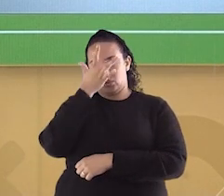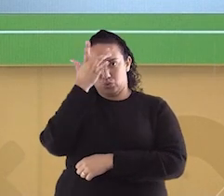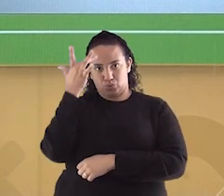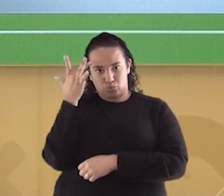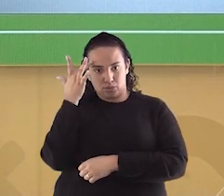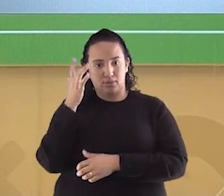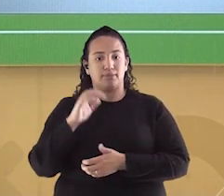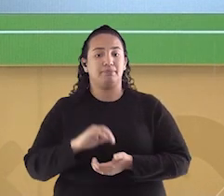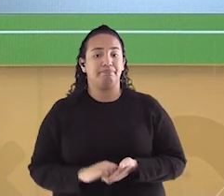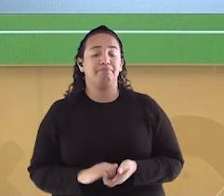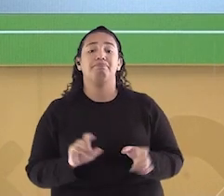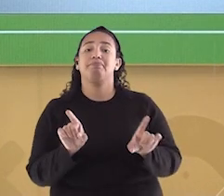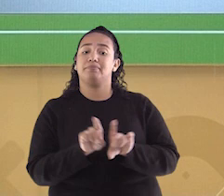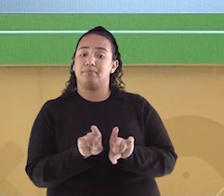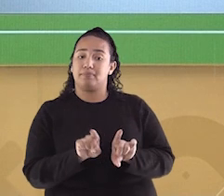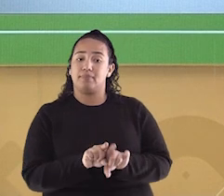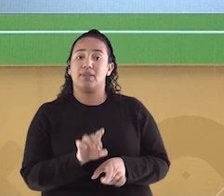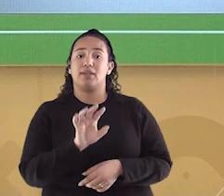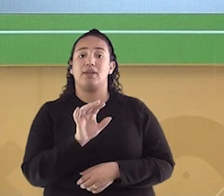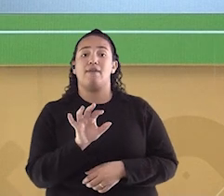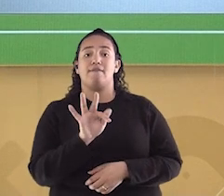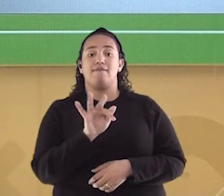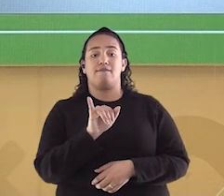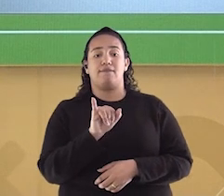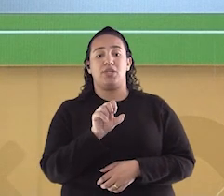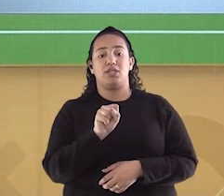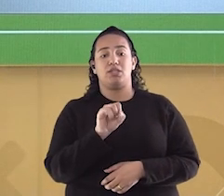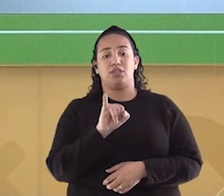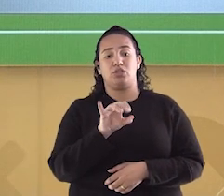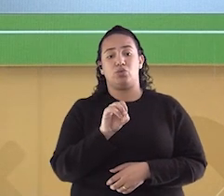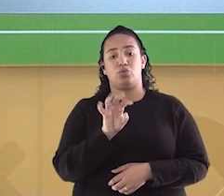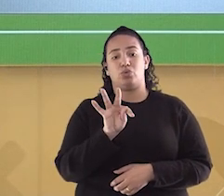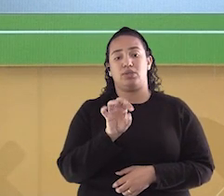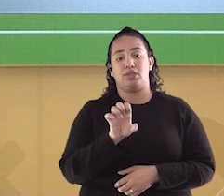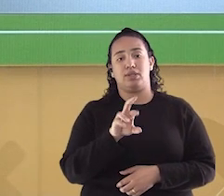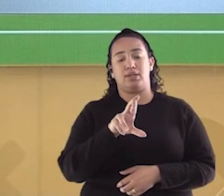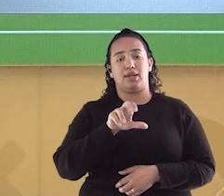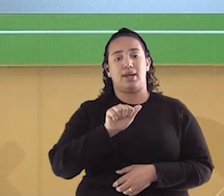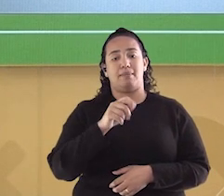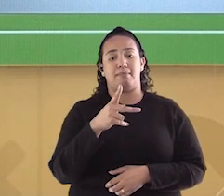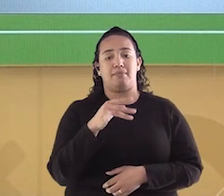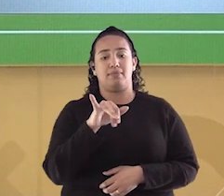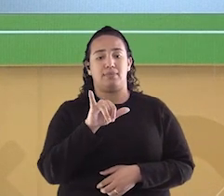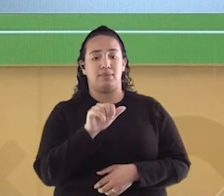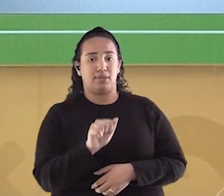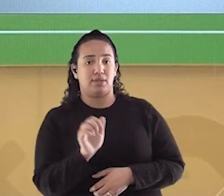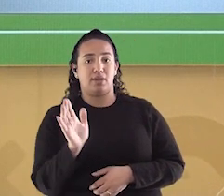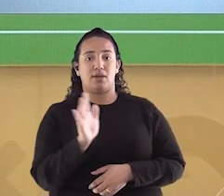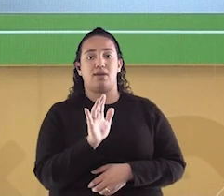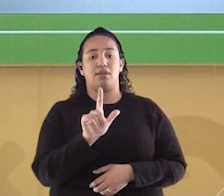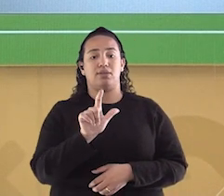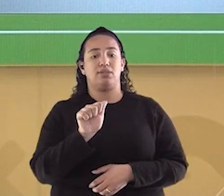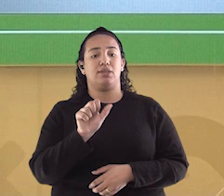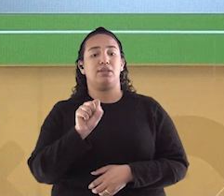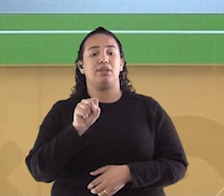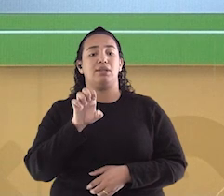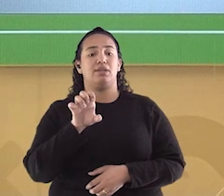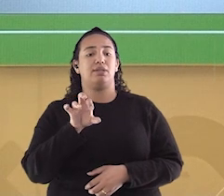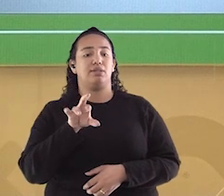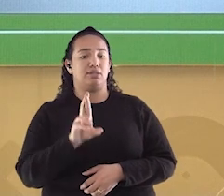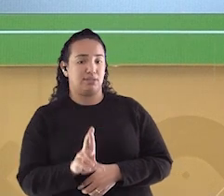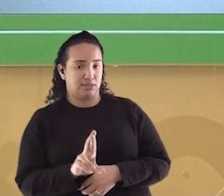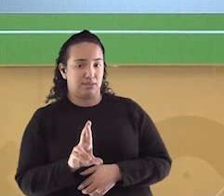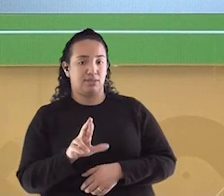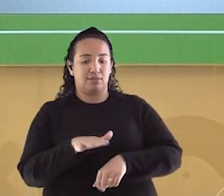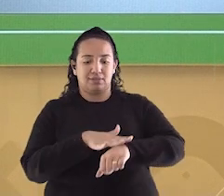E a fisioterapia, a laser, usa a radiação para acelerar a regeneração de tecidos e sua cicatrização. Como o tratamento